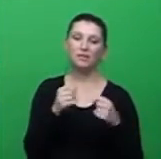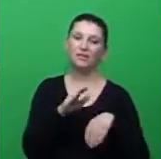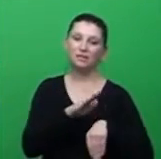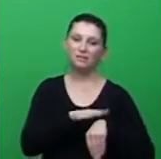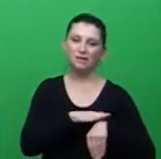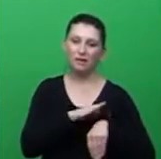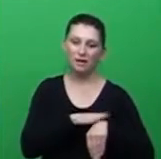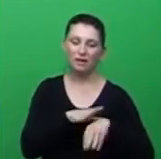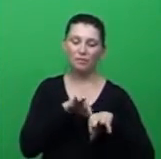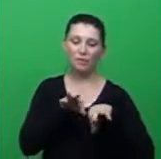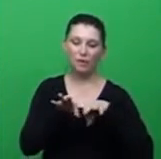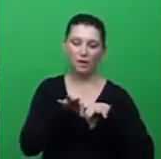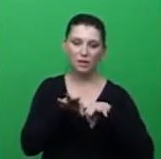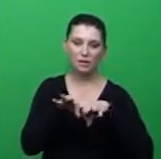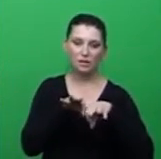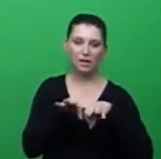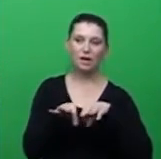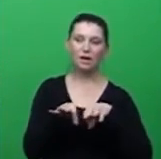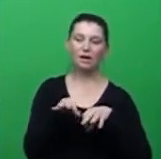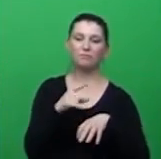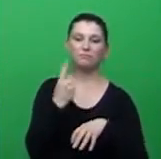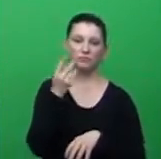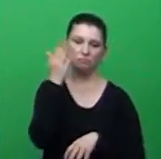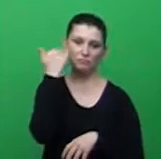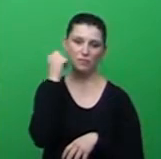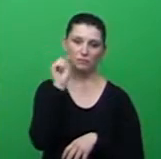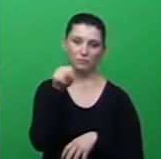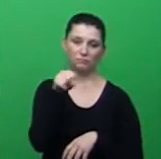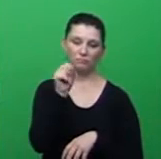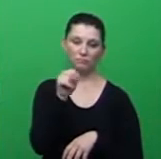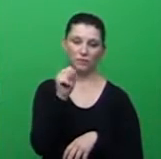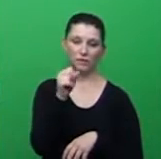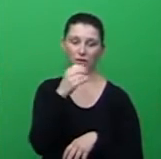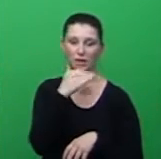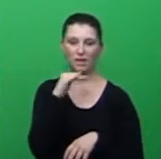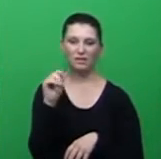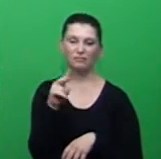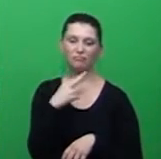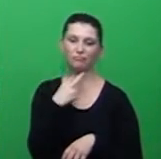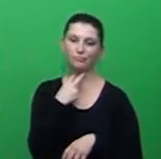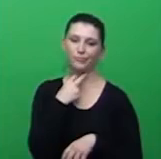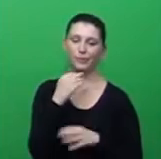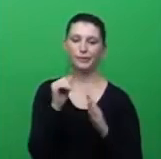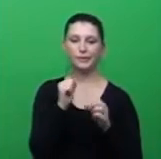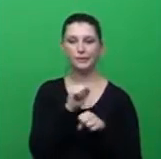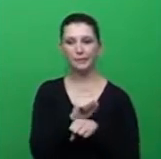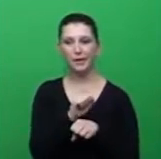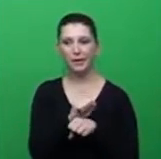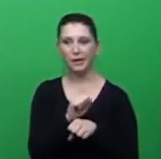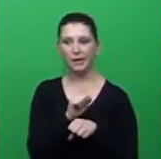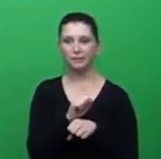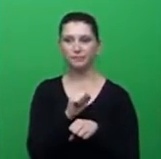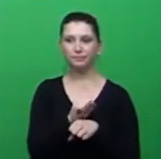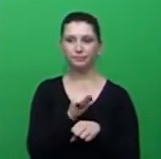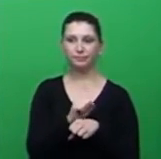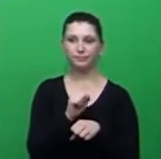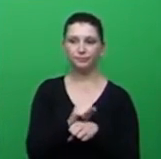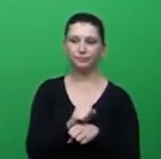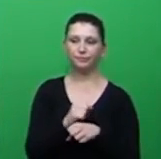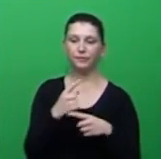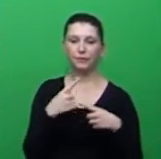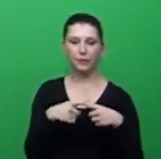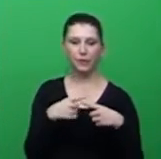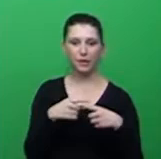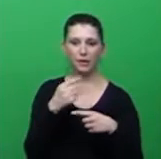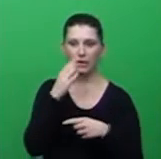de estruturação, mas nós também sabemos que a criança ela não pode esperar. Dentro daquele raciocínio e da perspectiva de que a